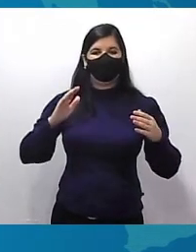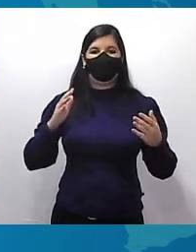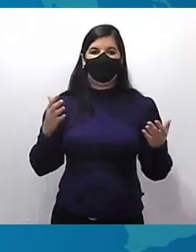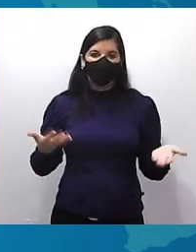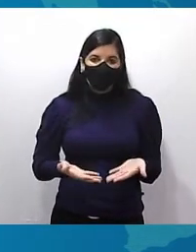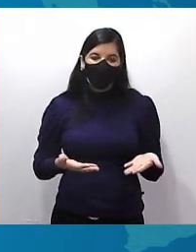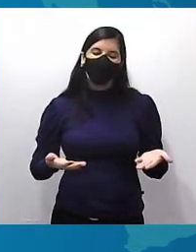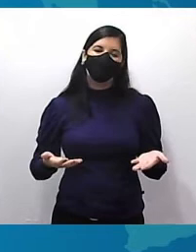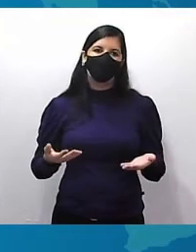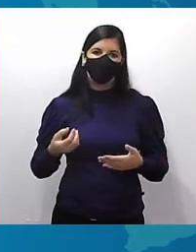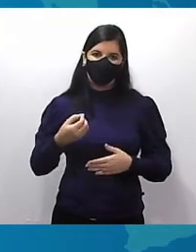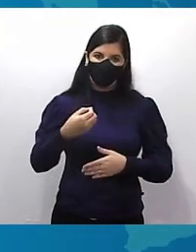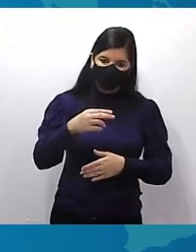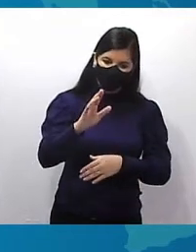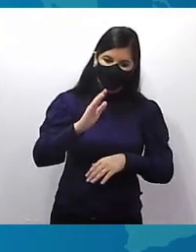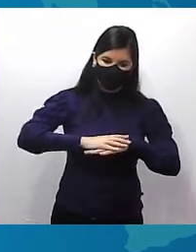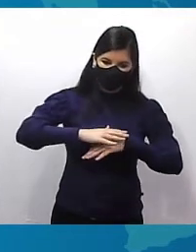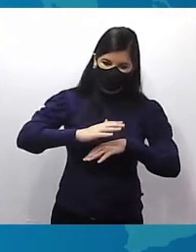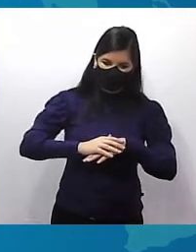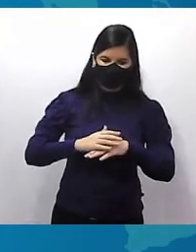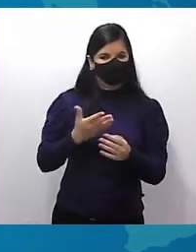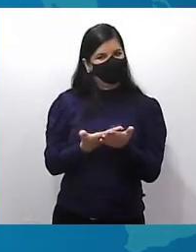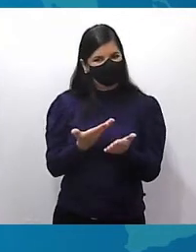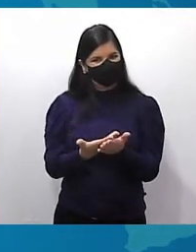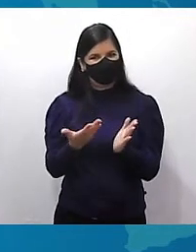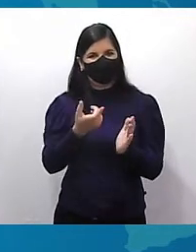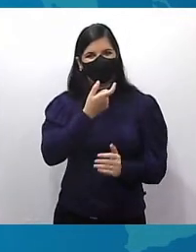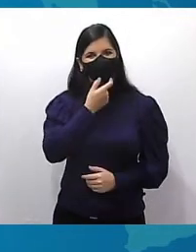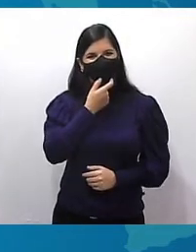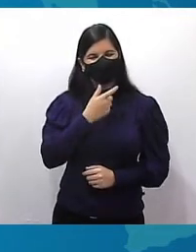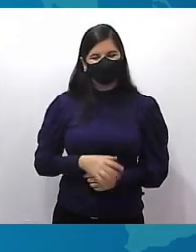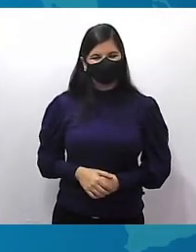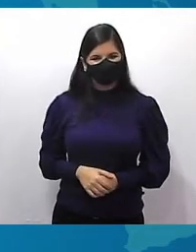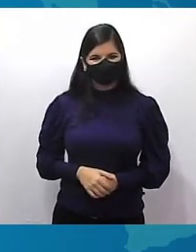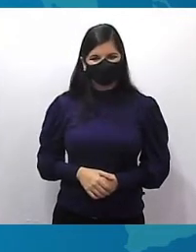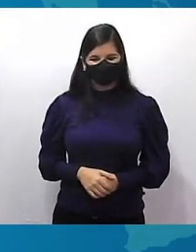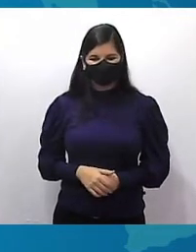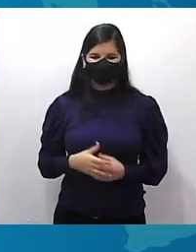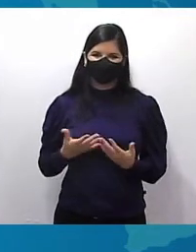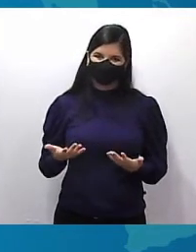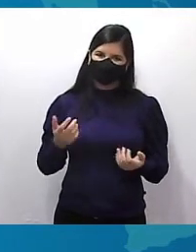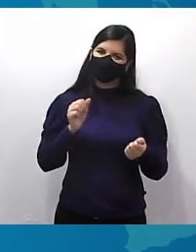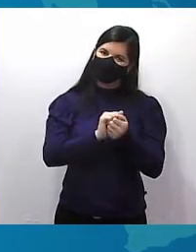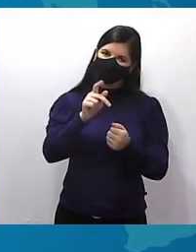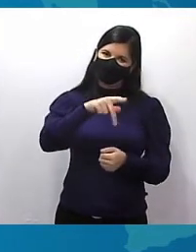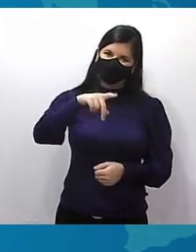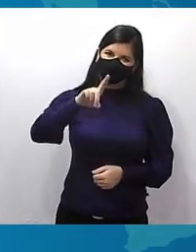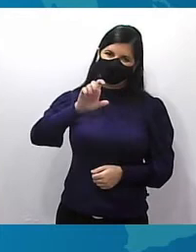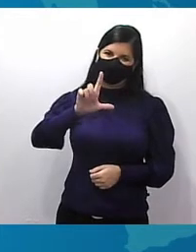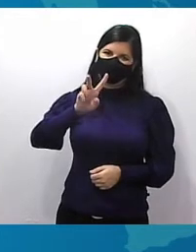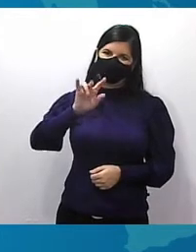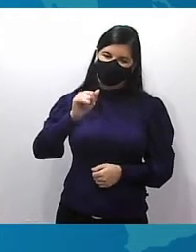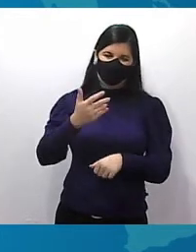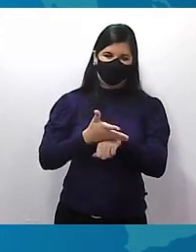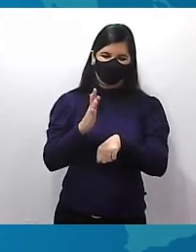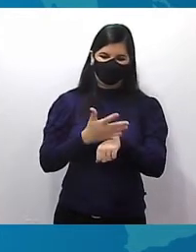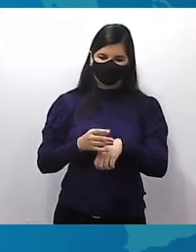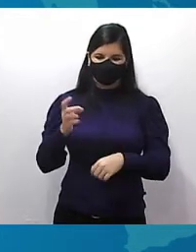fazer, né? I'm going to study English. Vou estudar inglês com Delvia Fox para praticar. Number